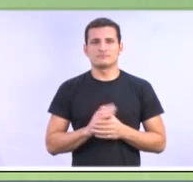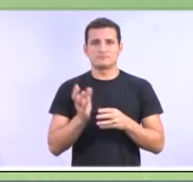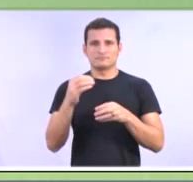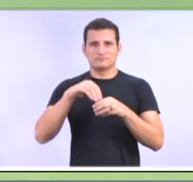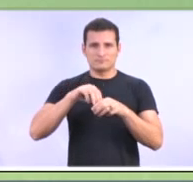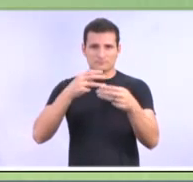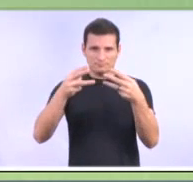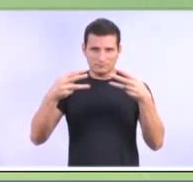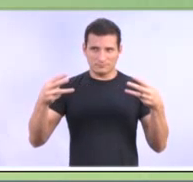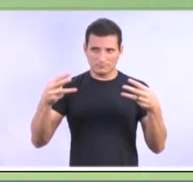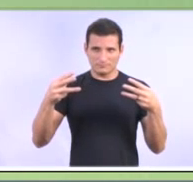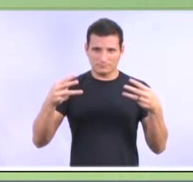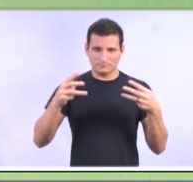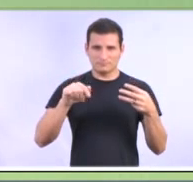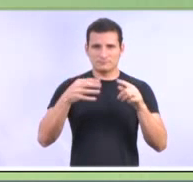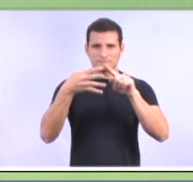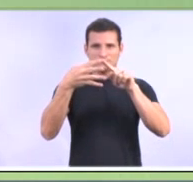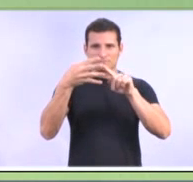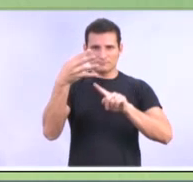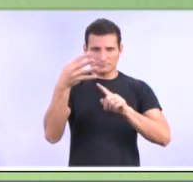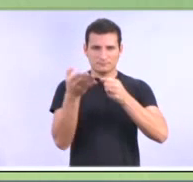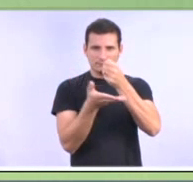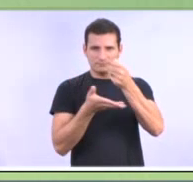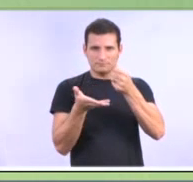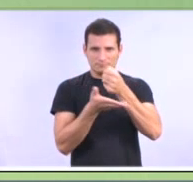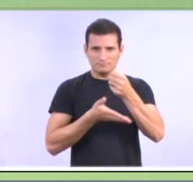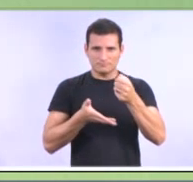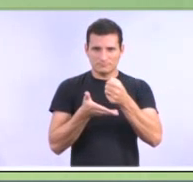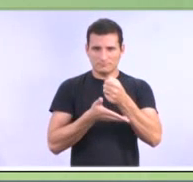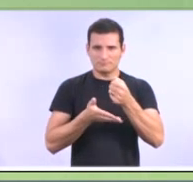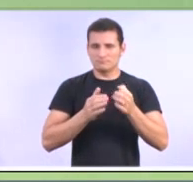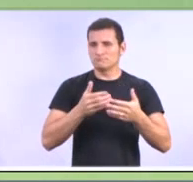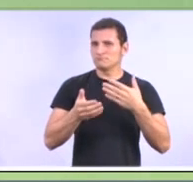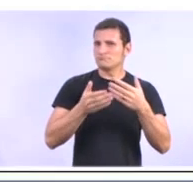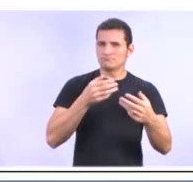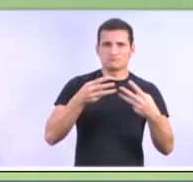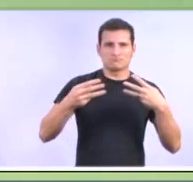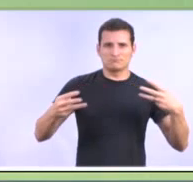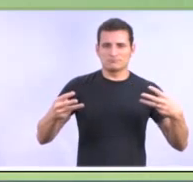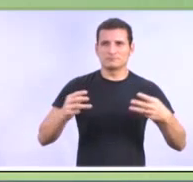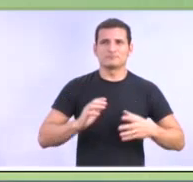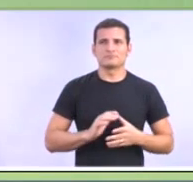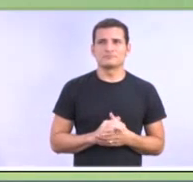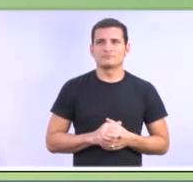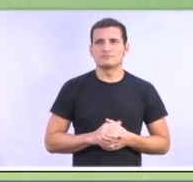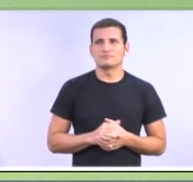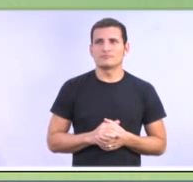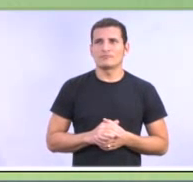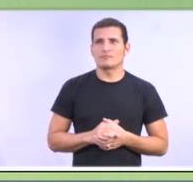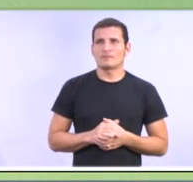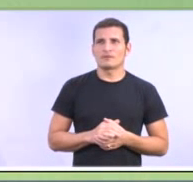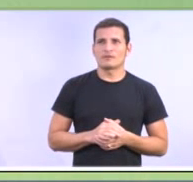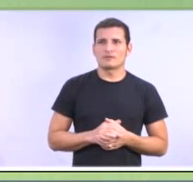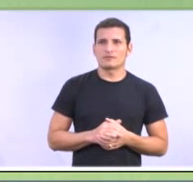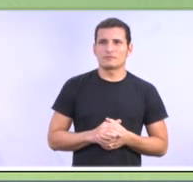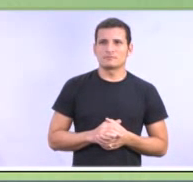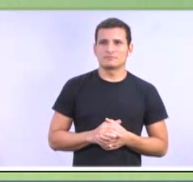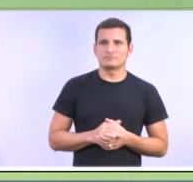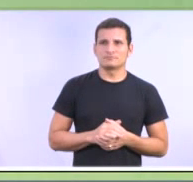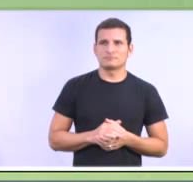né? Esses eram os 4 elementos básicos, independente do porte da rede de computador. E